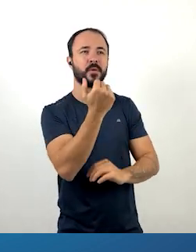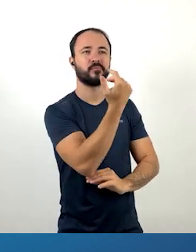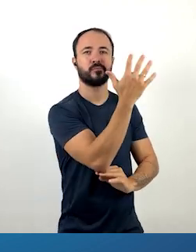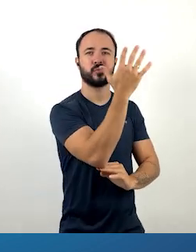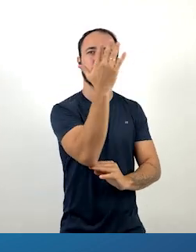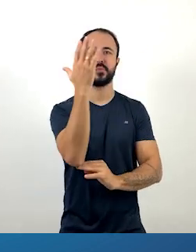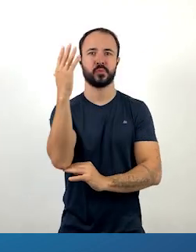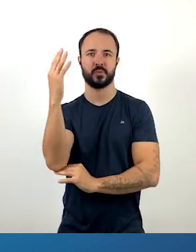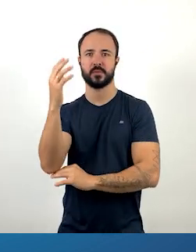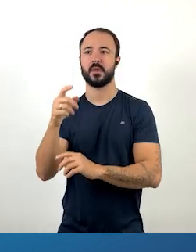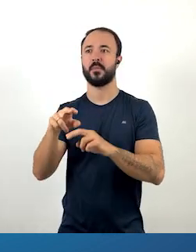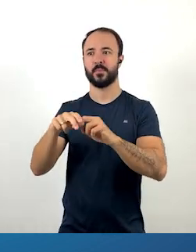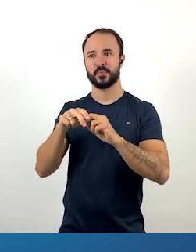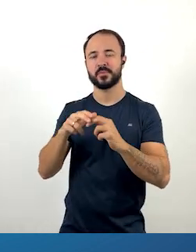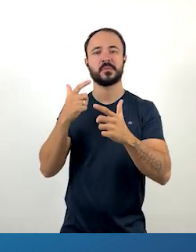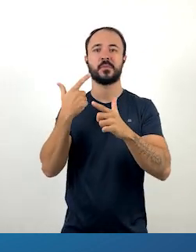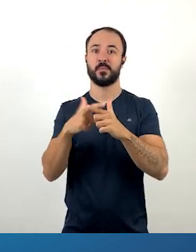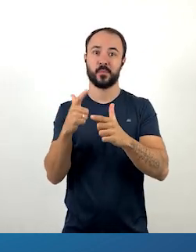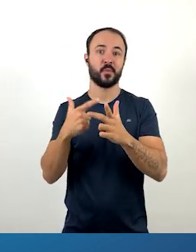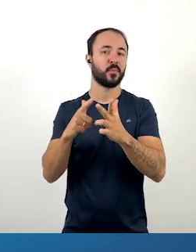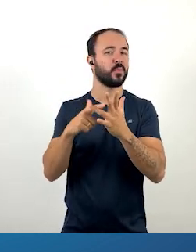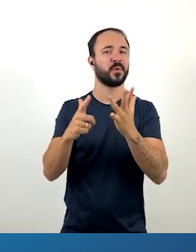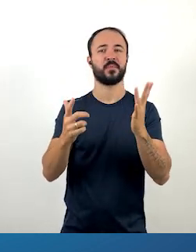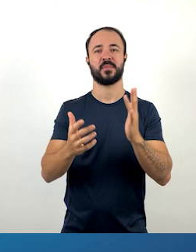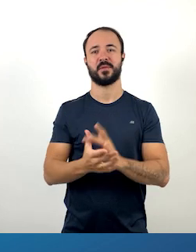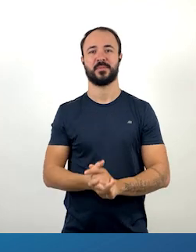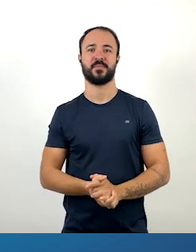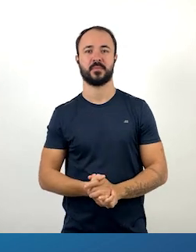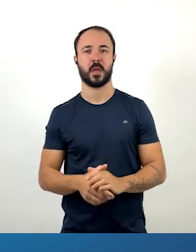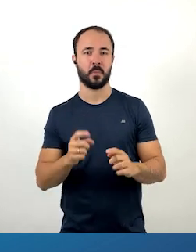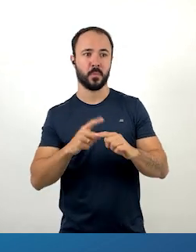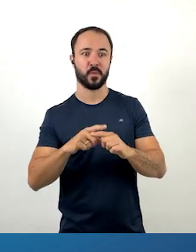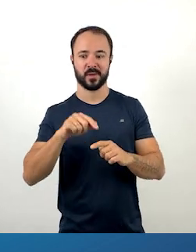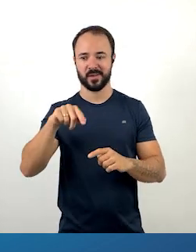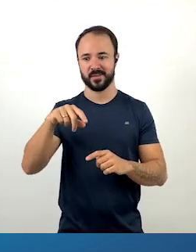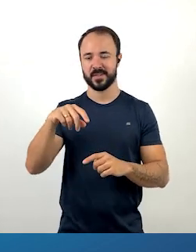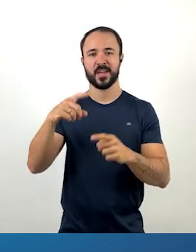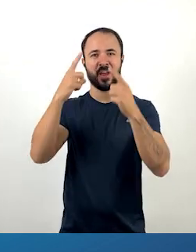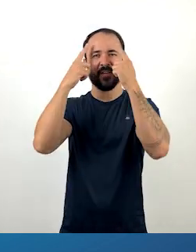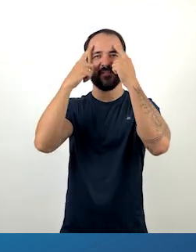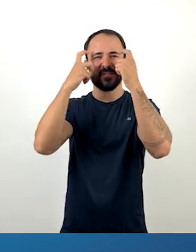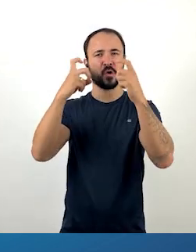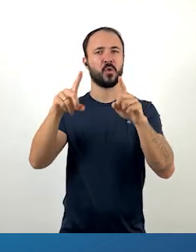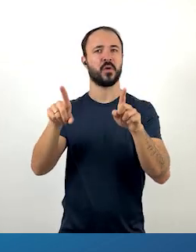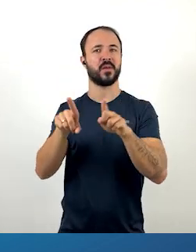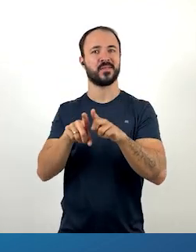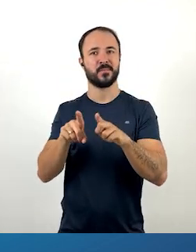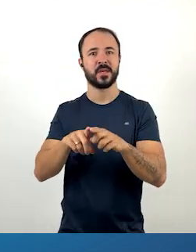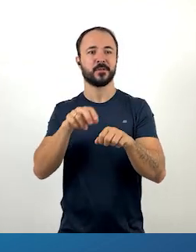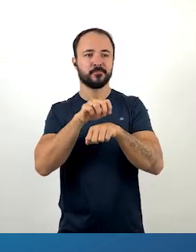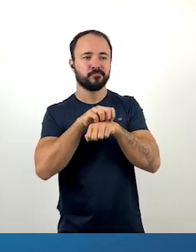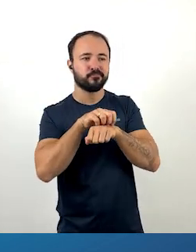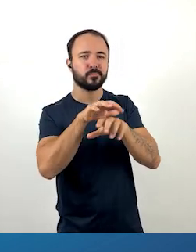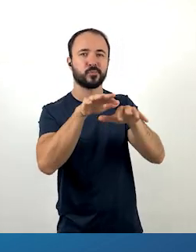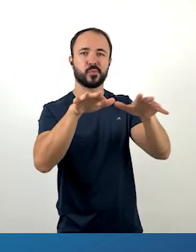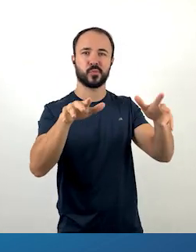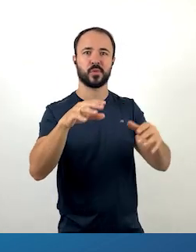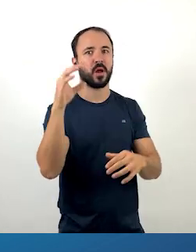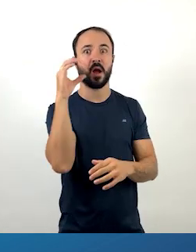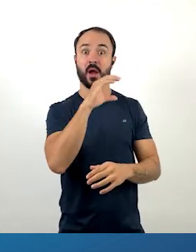problema relacionado principalmente à produção de alimentos devido à sua agressividade e à sua rápida proliferação.